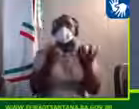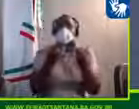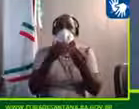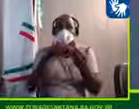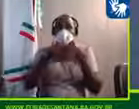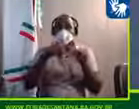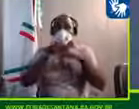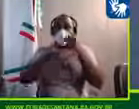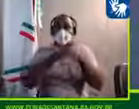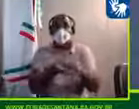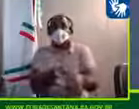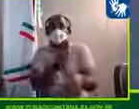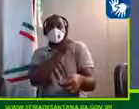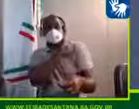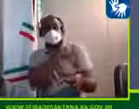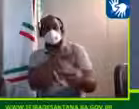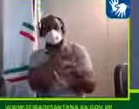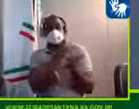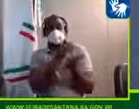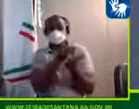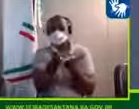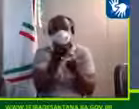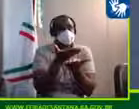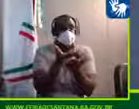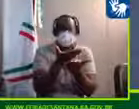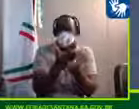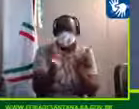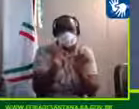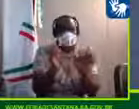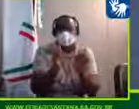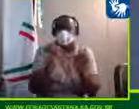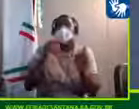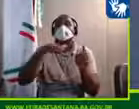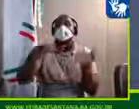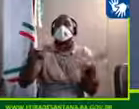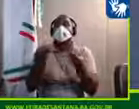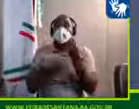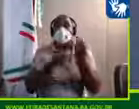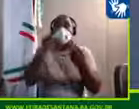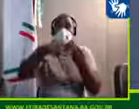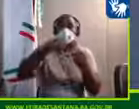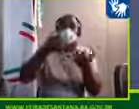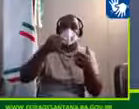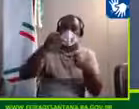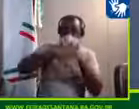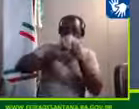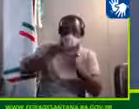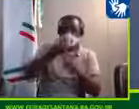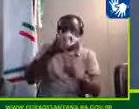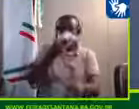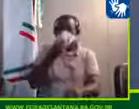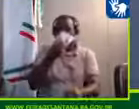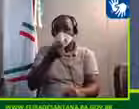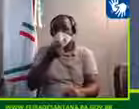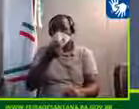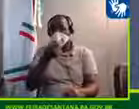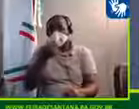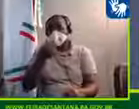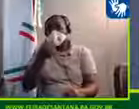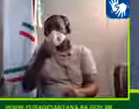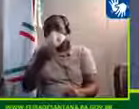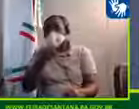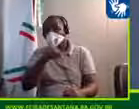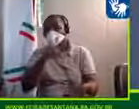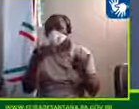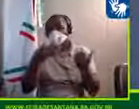o ensino médio, não começaram a estudar. Então, essa geração deste ano pode ter um impacto negativo, talvez, no meu